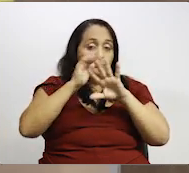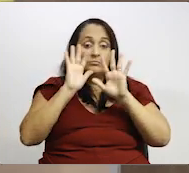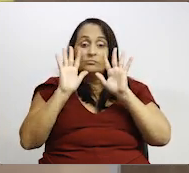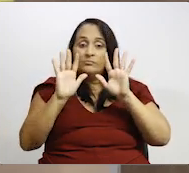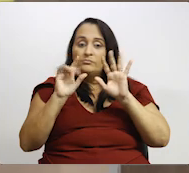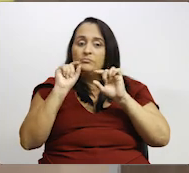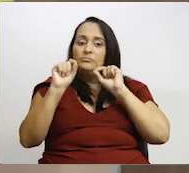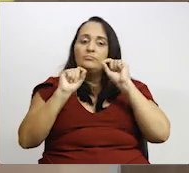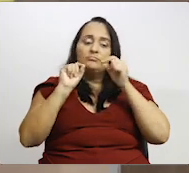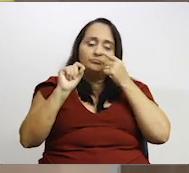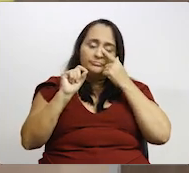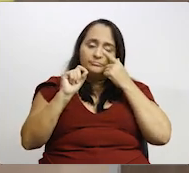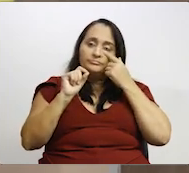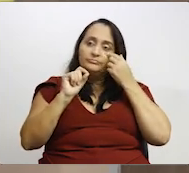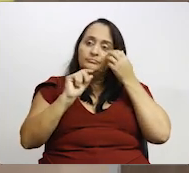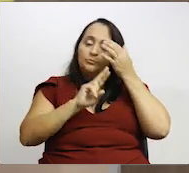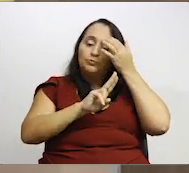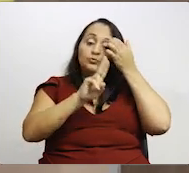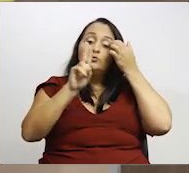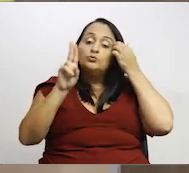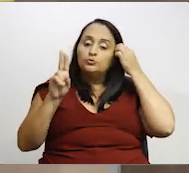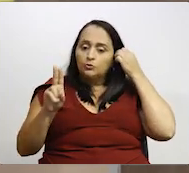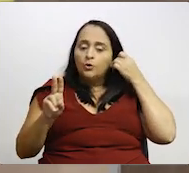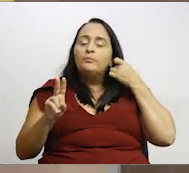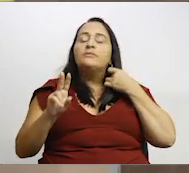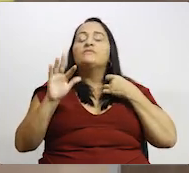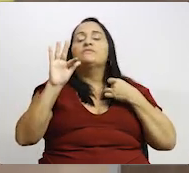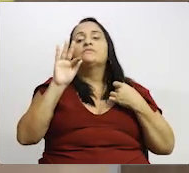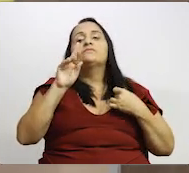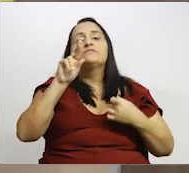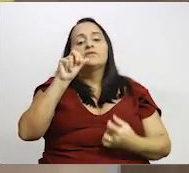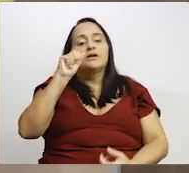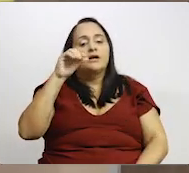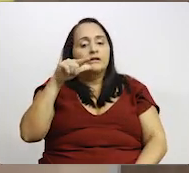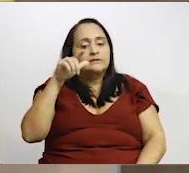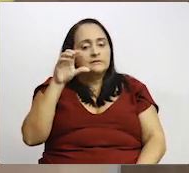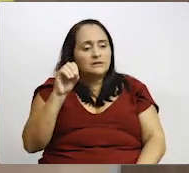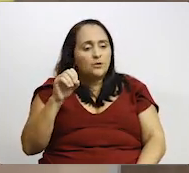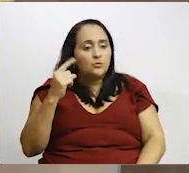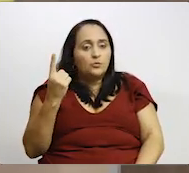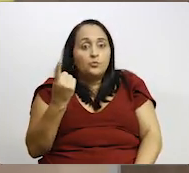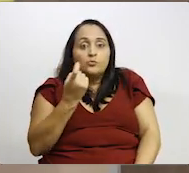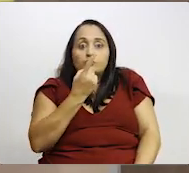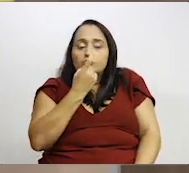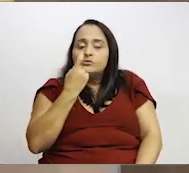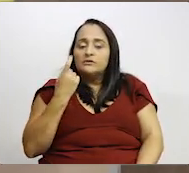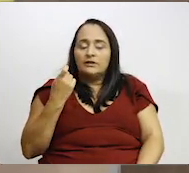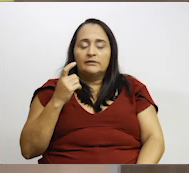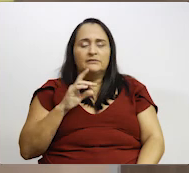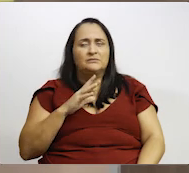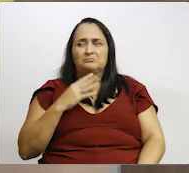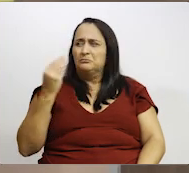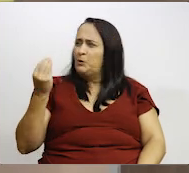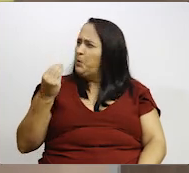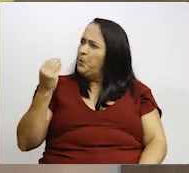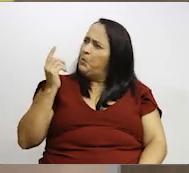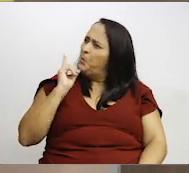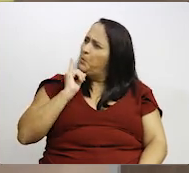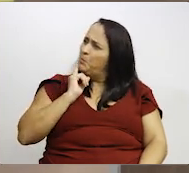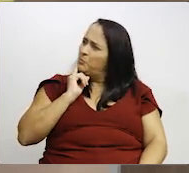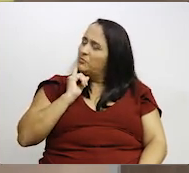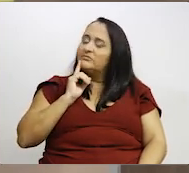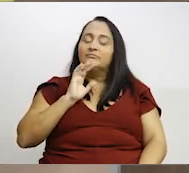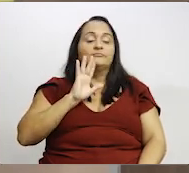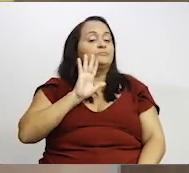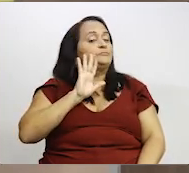de fração unitária. Por quê? Porque ela é uma unidade de um todo. Como assim, Pró Michele?